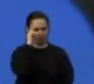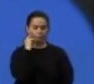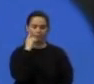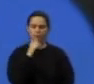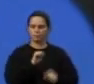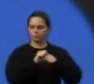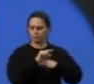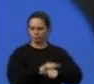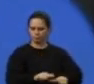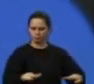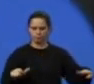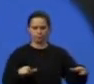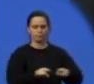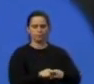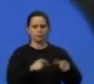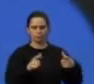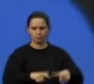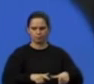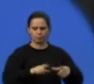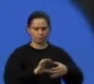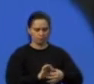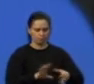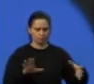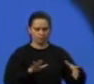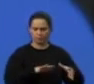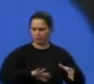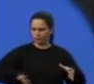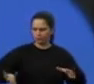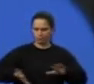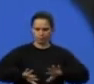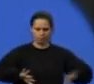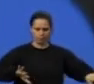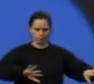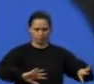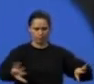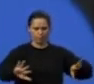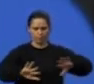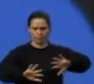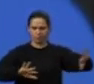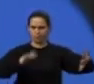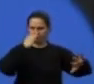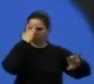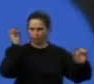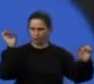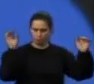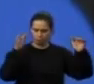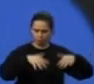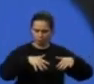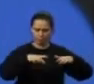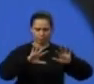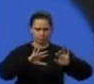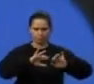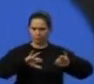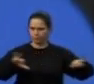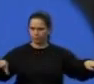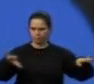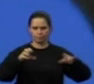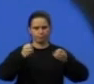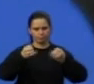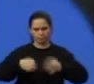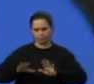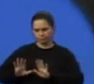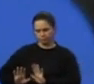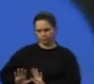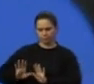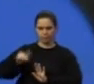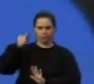local do acidente livre de obstáculos de pessoas, principalmente sinalizando-o para